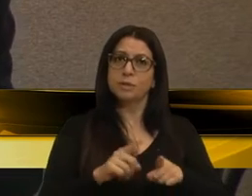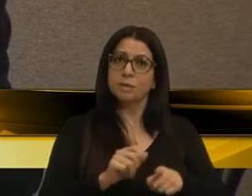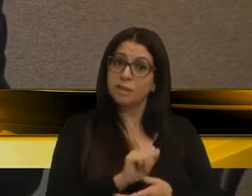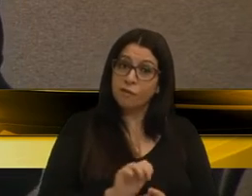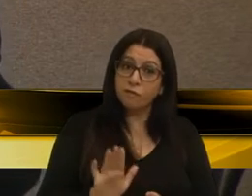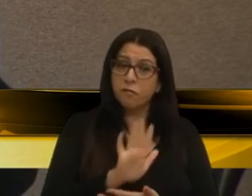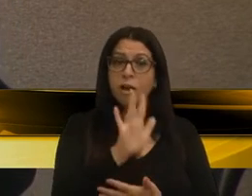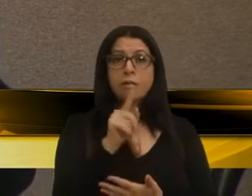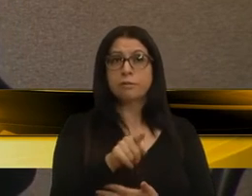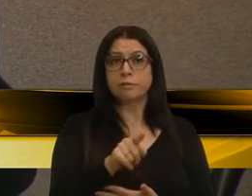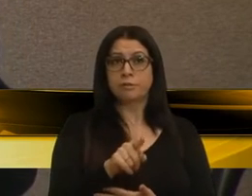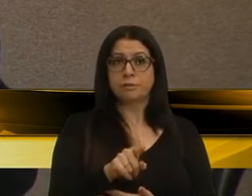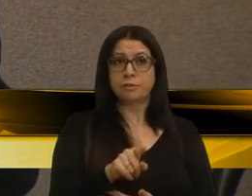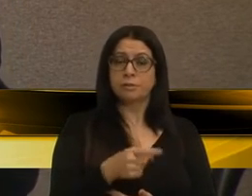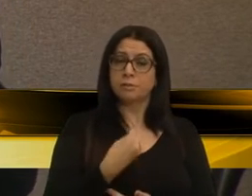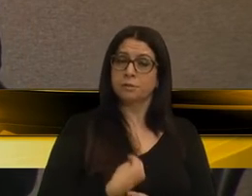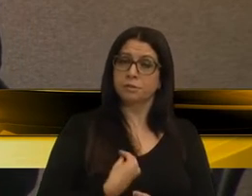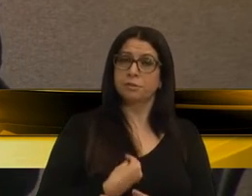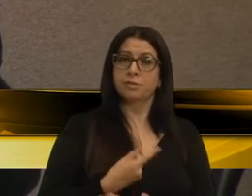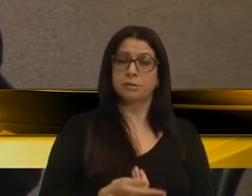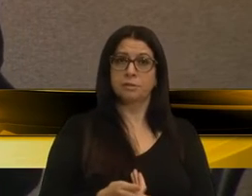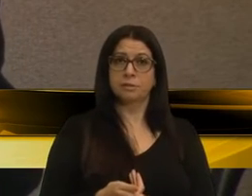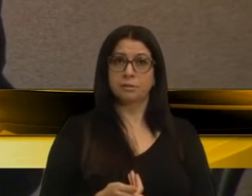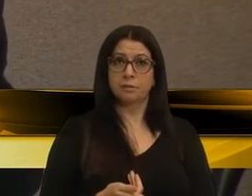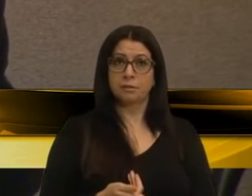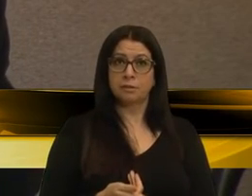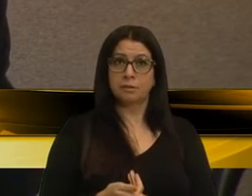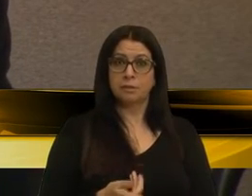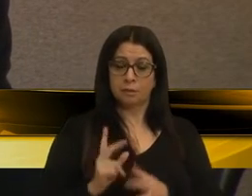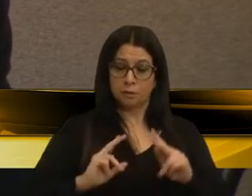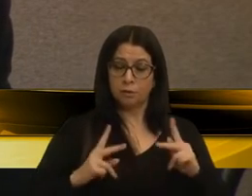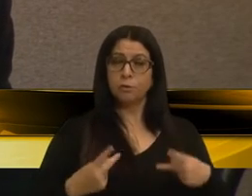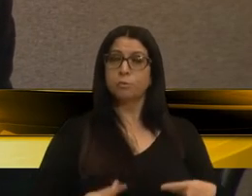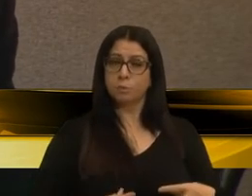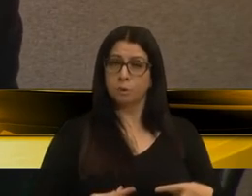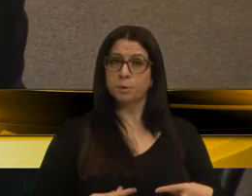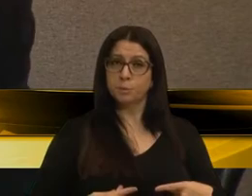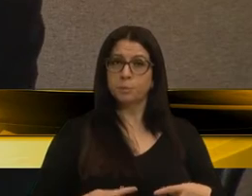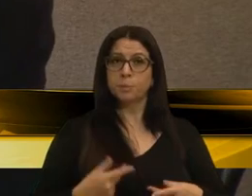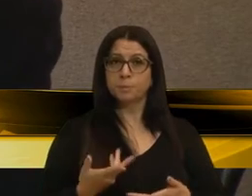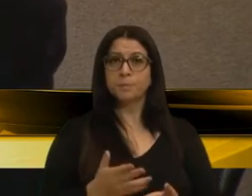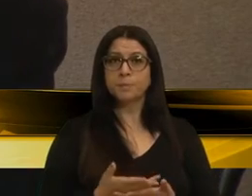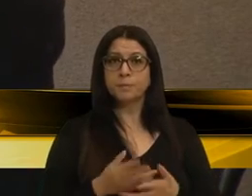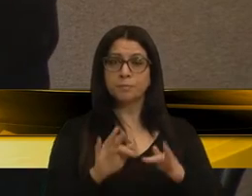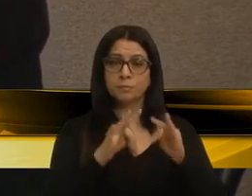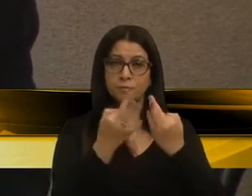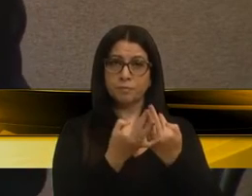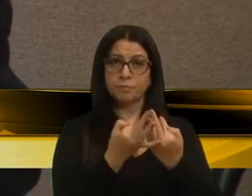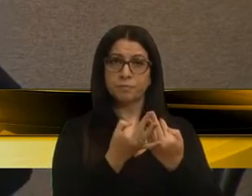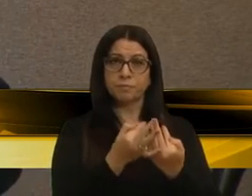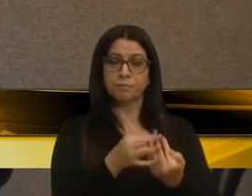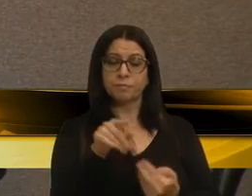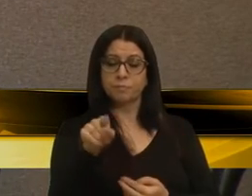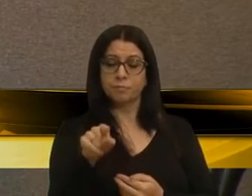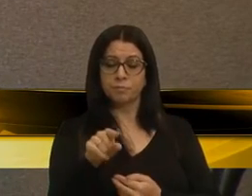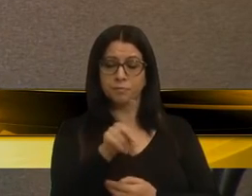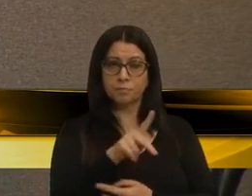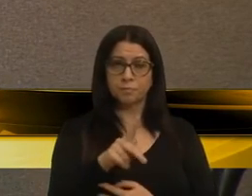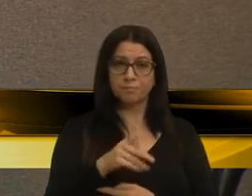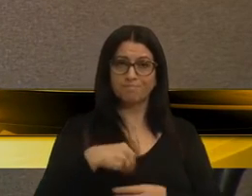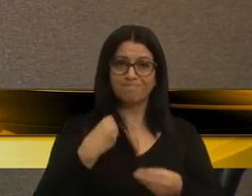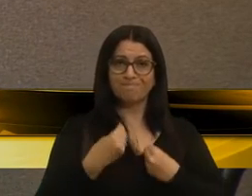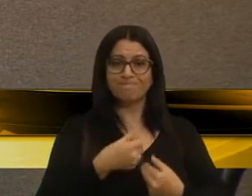valor da vida do ser humano. Então, aos familiares do Vinícius, nossos sentimentos